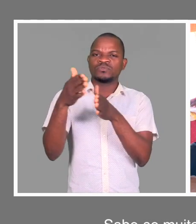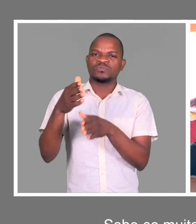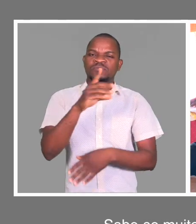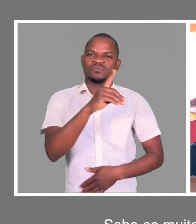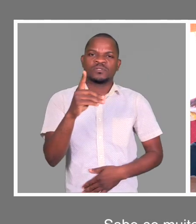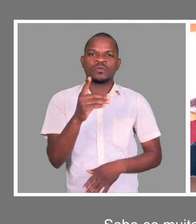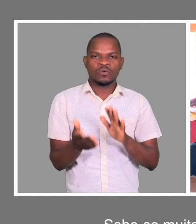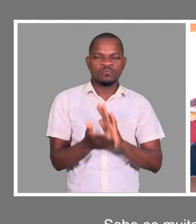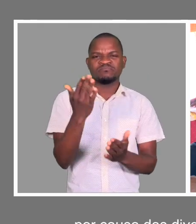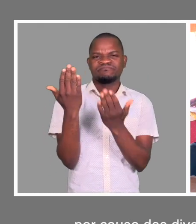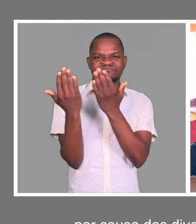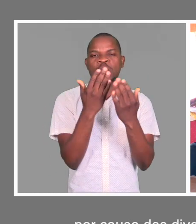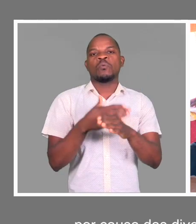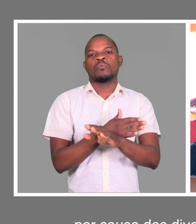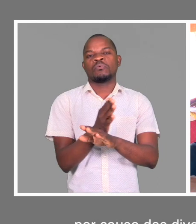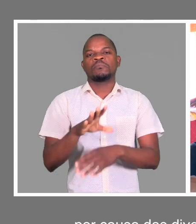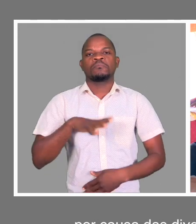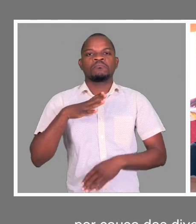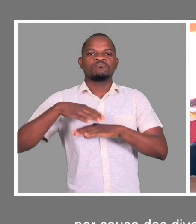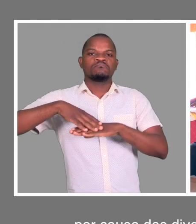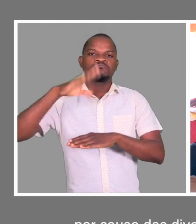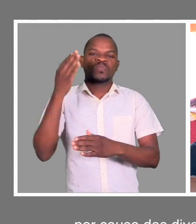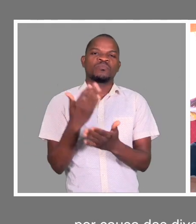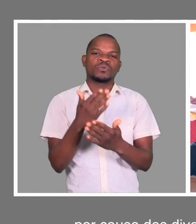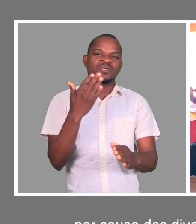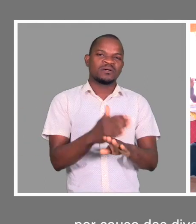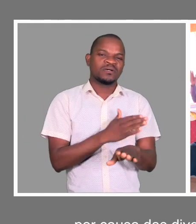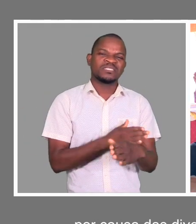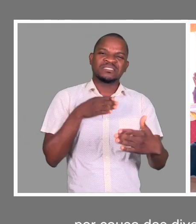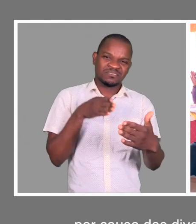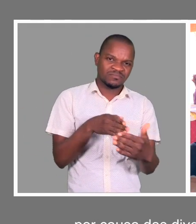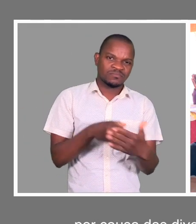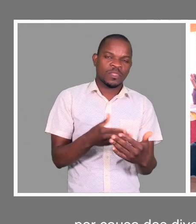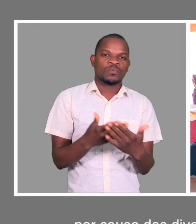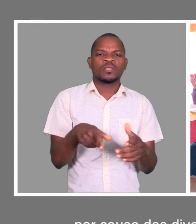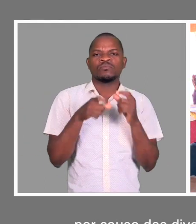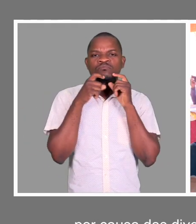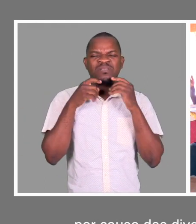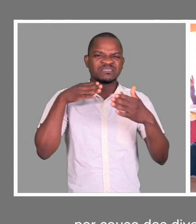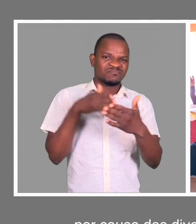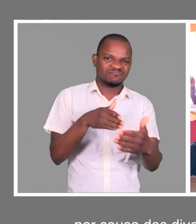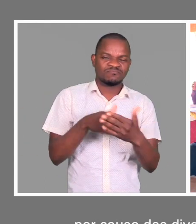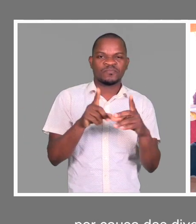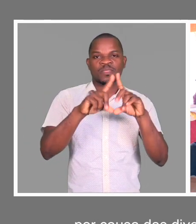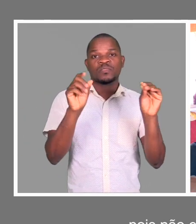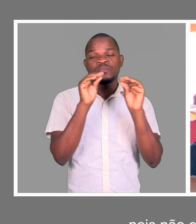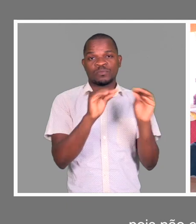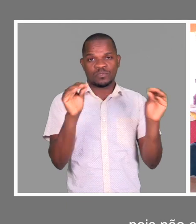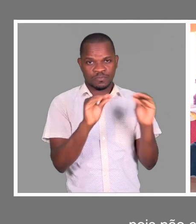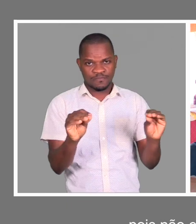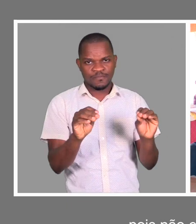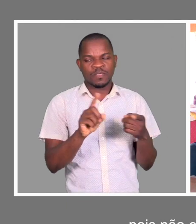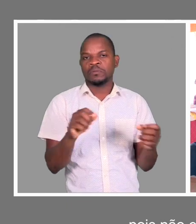deficiência entraram tarde na escola devido às várias dificuldades que o país oferecia e